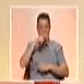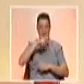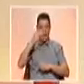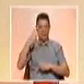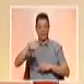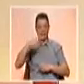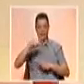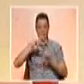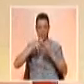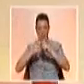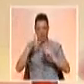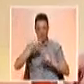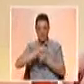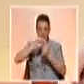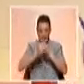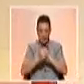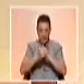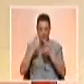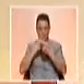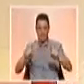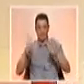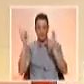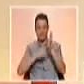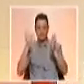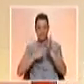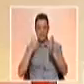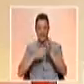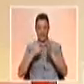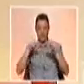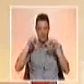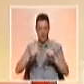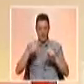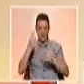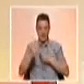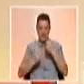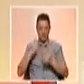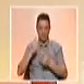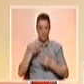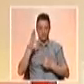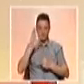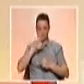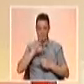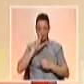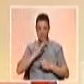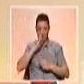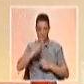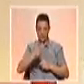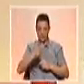estar adequada a estas diferentes necessidades. E isto é algo que se calhar à partida